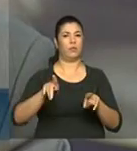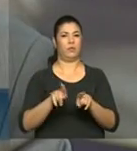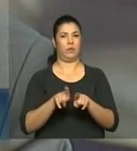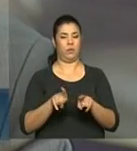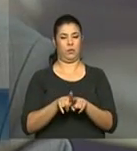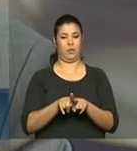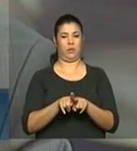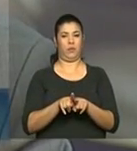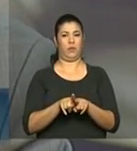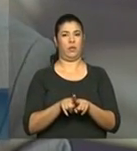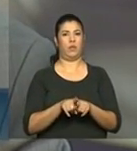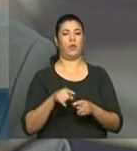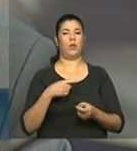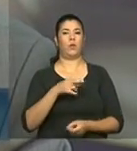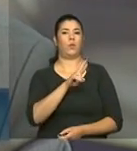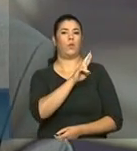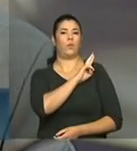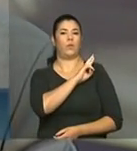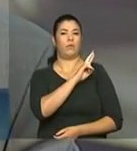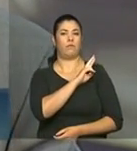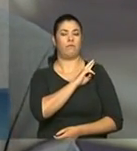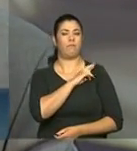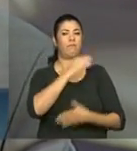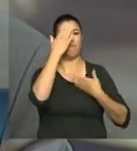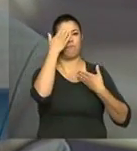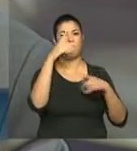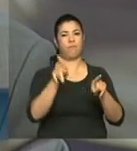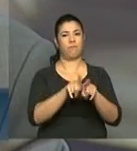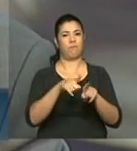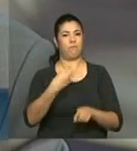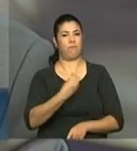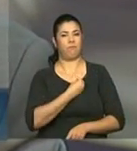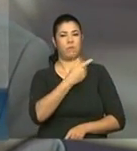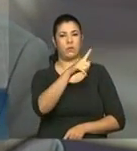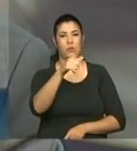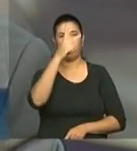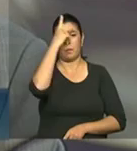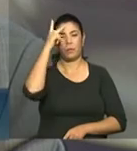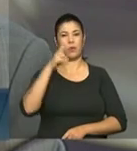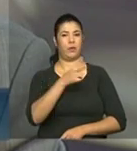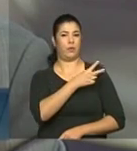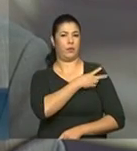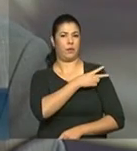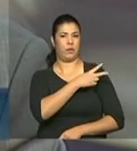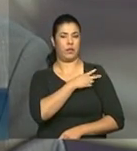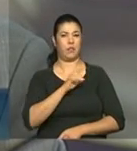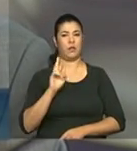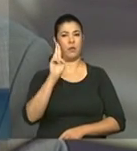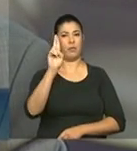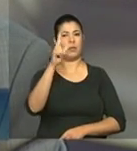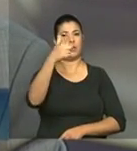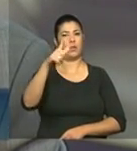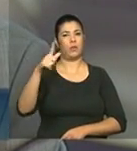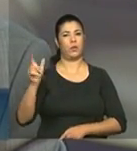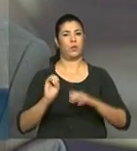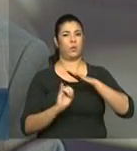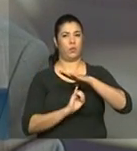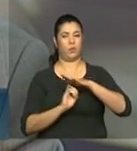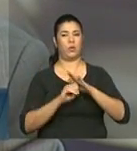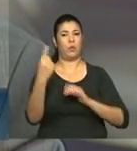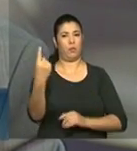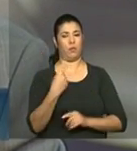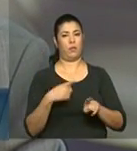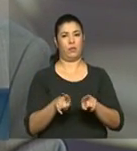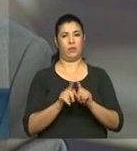temos um compromisso muito importante, agradecer a presença também de demais técnicos, representantes de outras instituições aqui